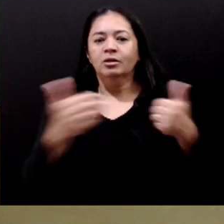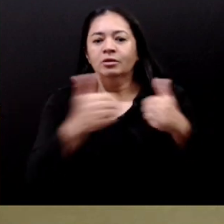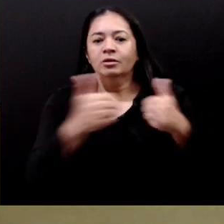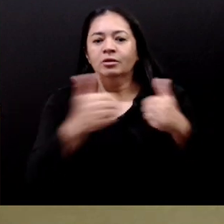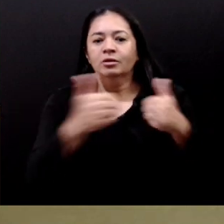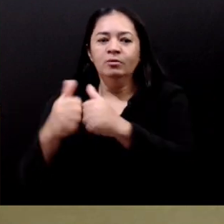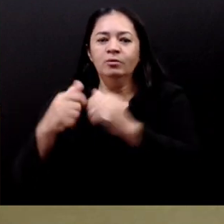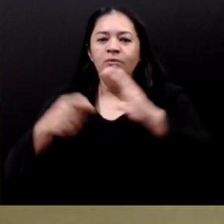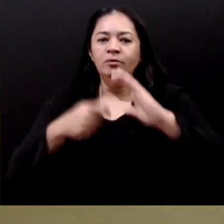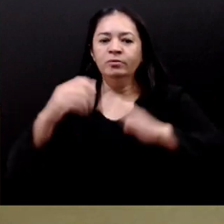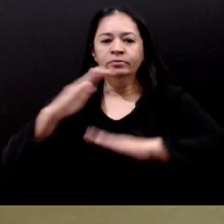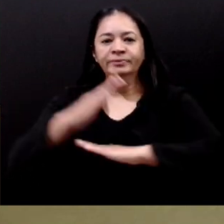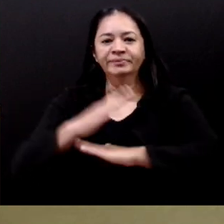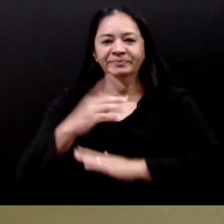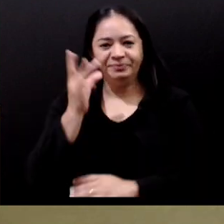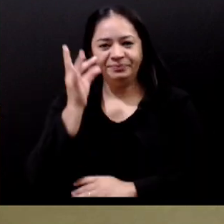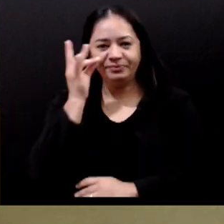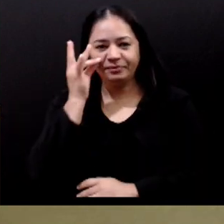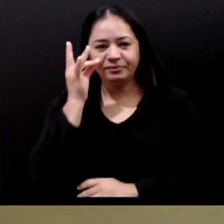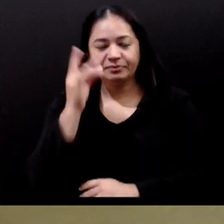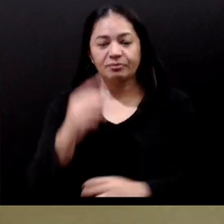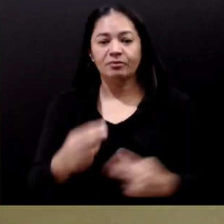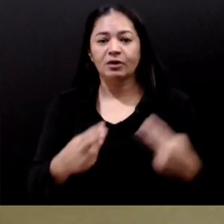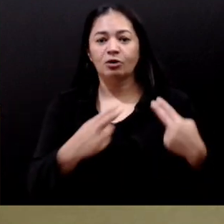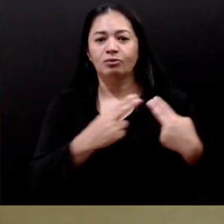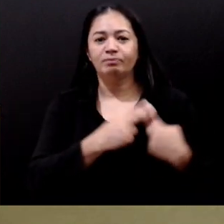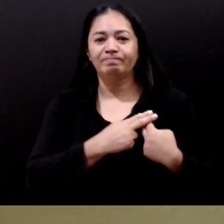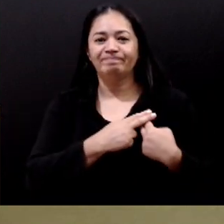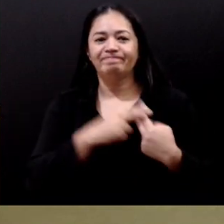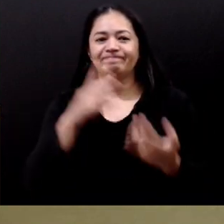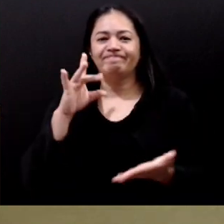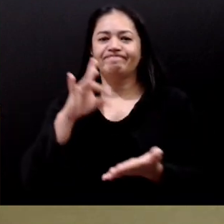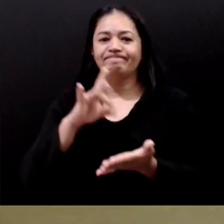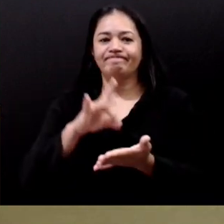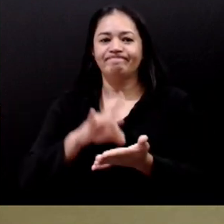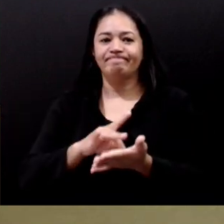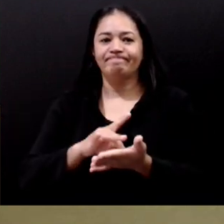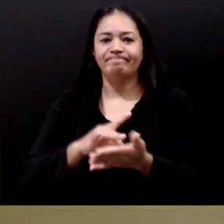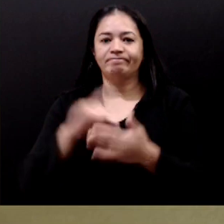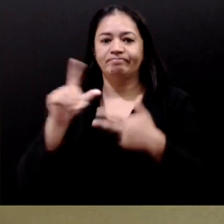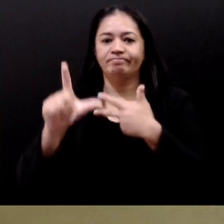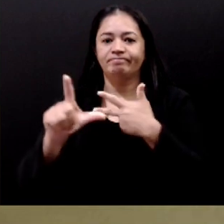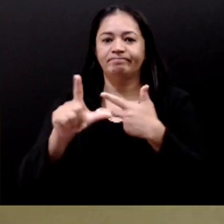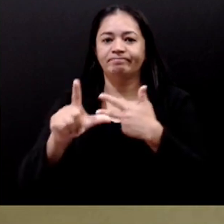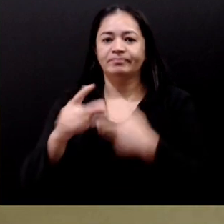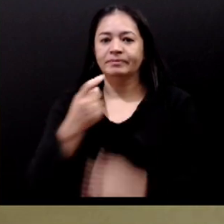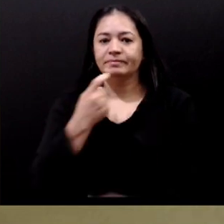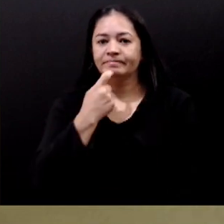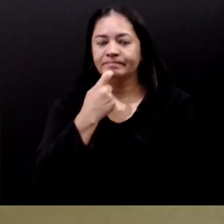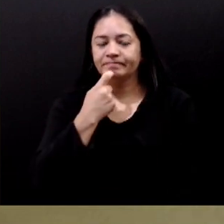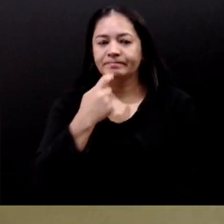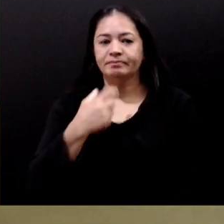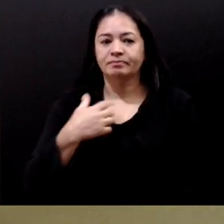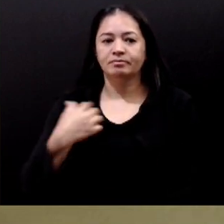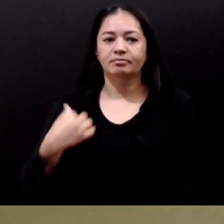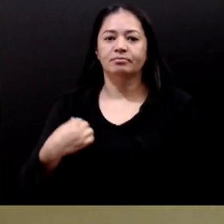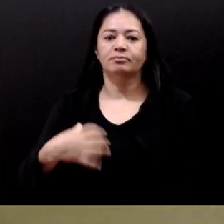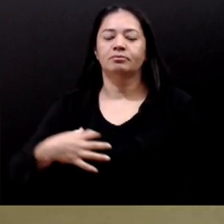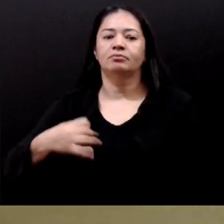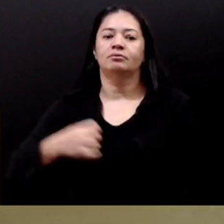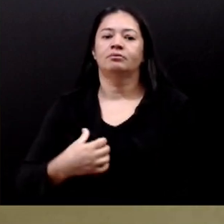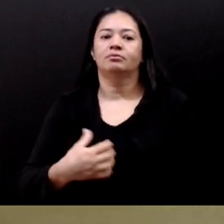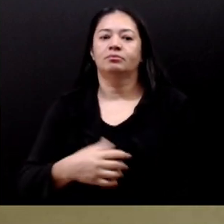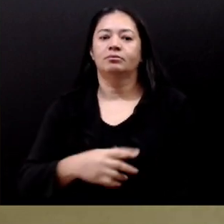vivo. Luto oficial no Legislativo Campineiro, né? O presidente da Câmara Municipal